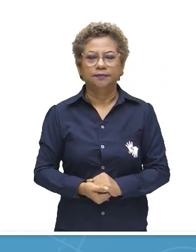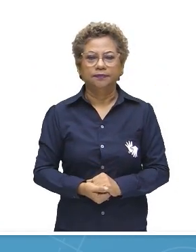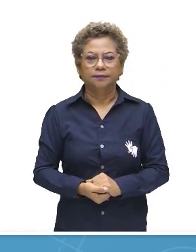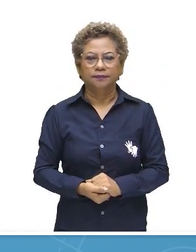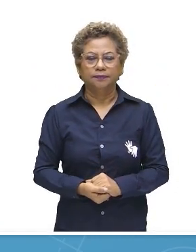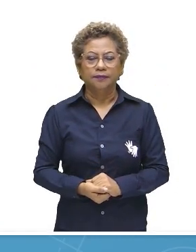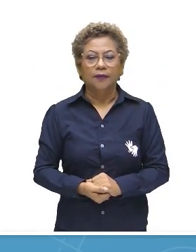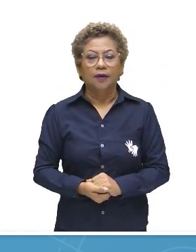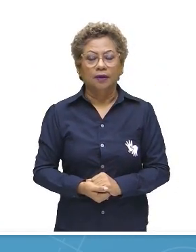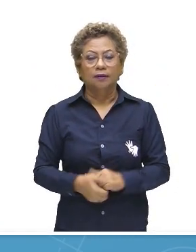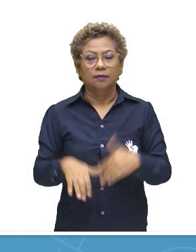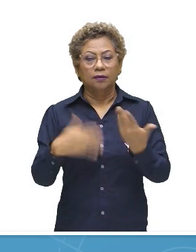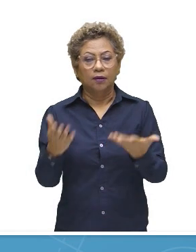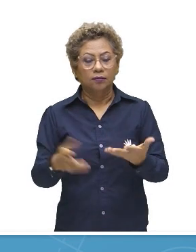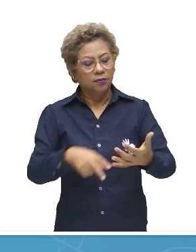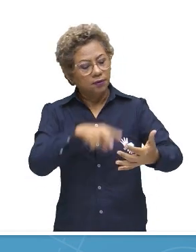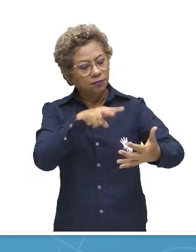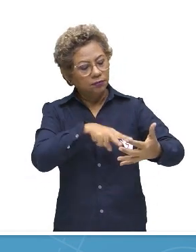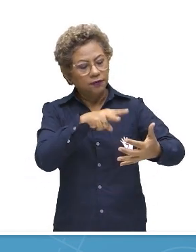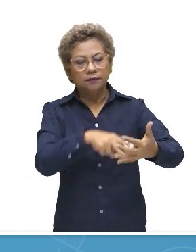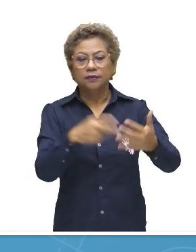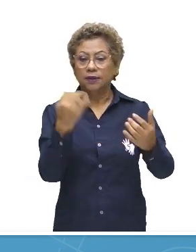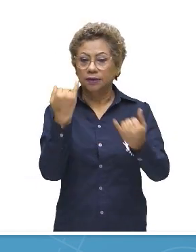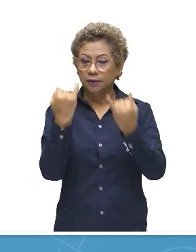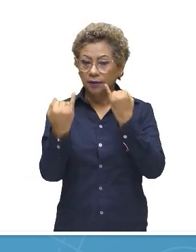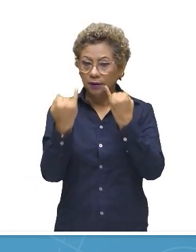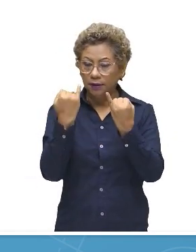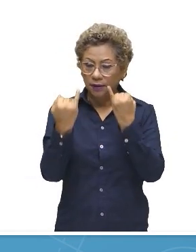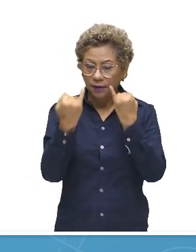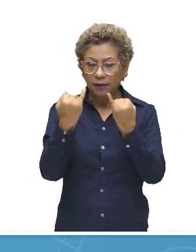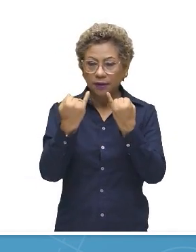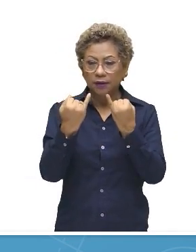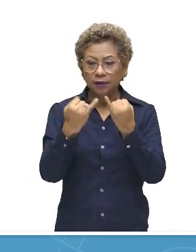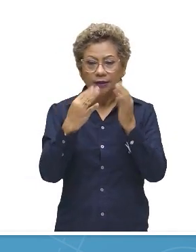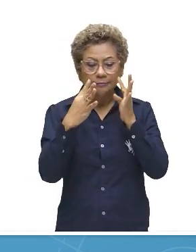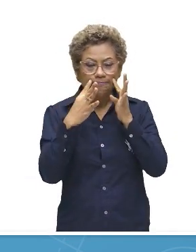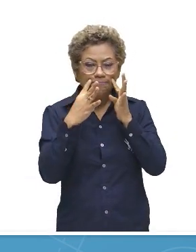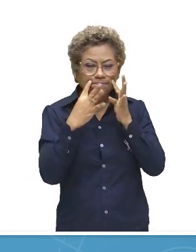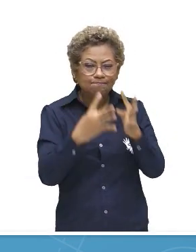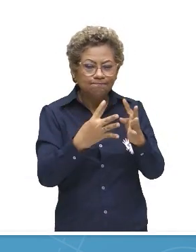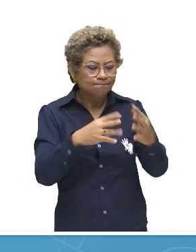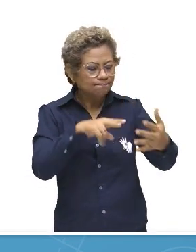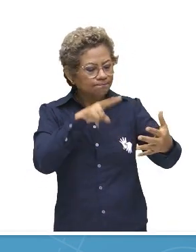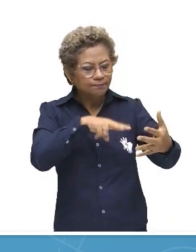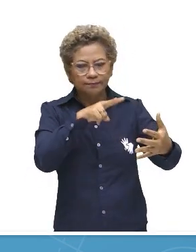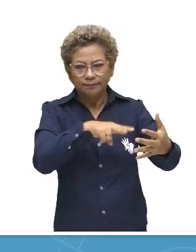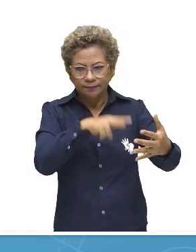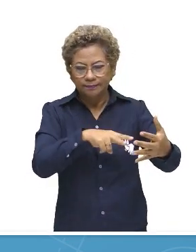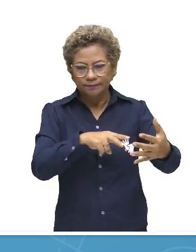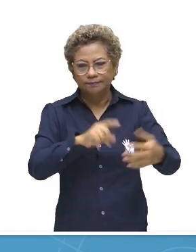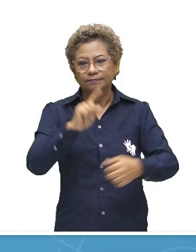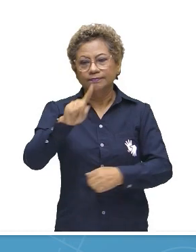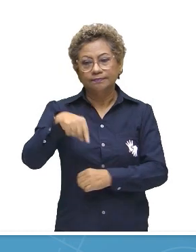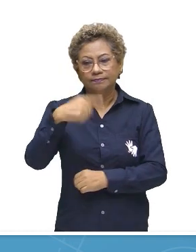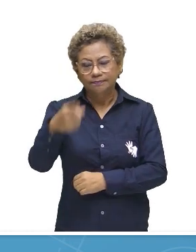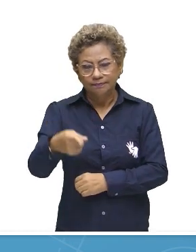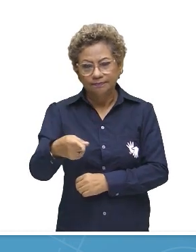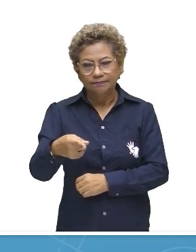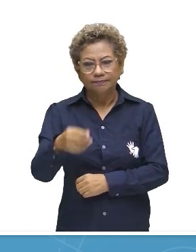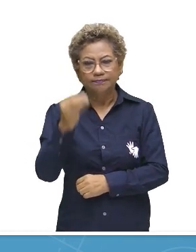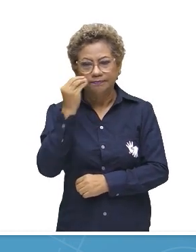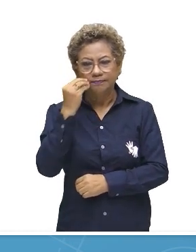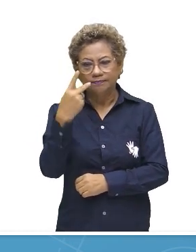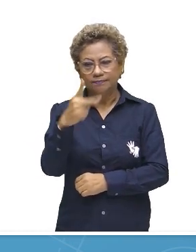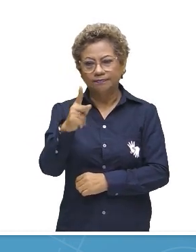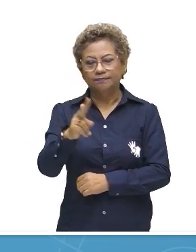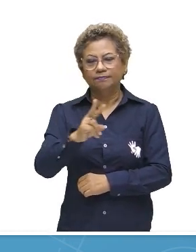Então, aí está a questão de número 2, tá? Leiam atentamente o enunciado e daqui a pouquinho a gente volta para fazer a correção. Boa